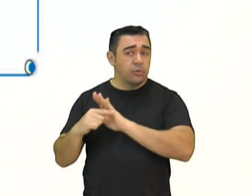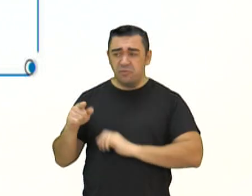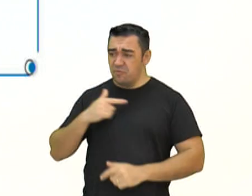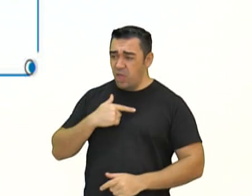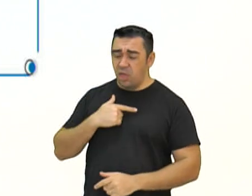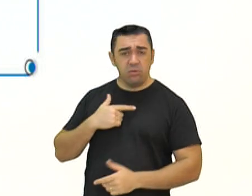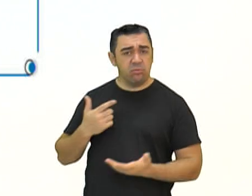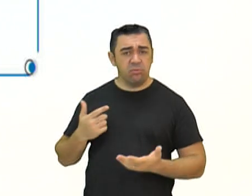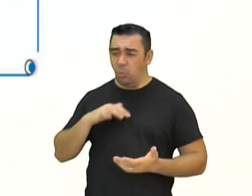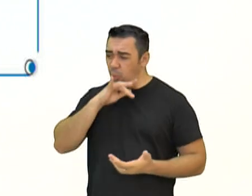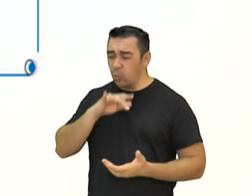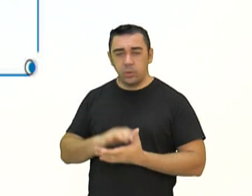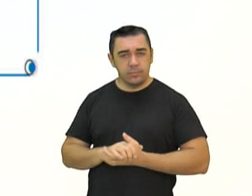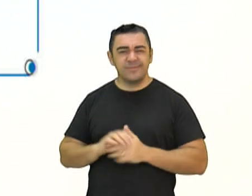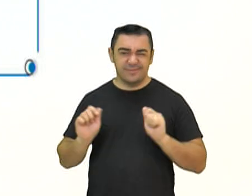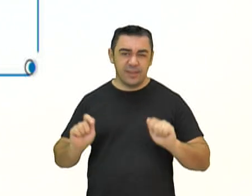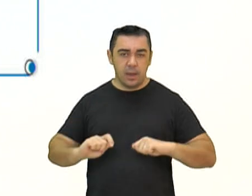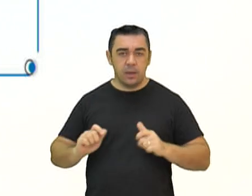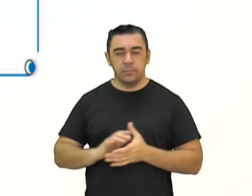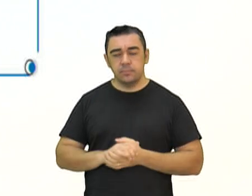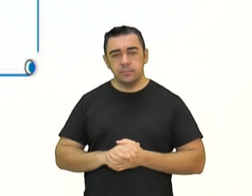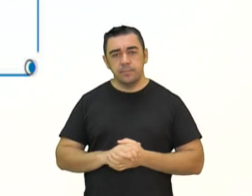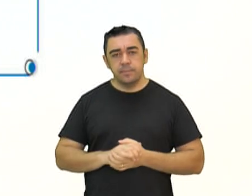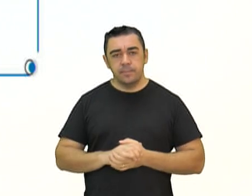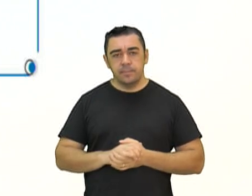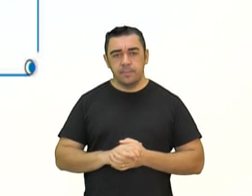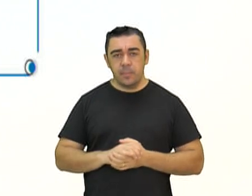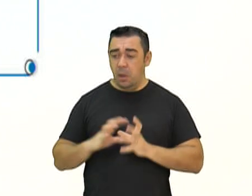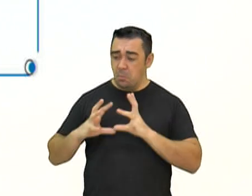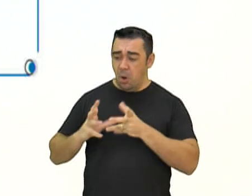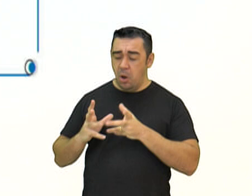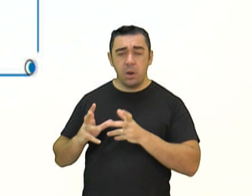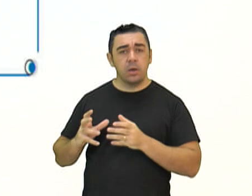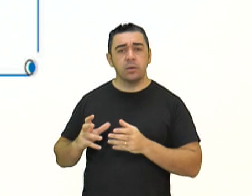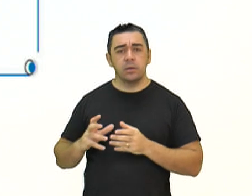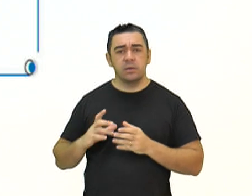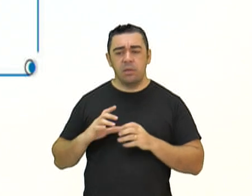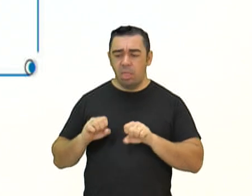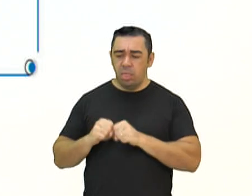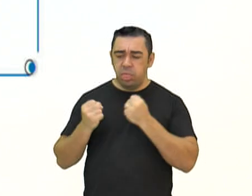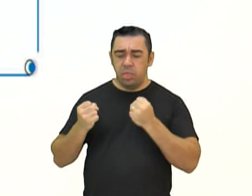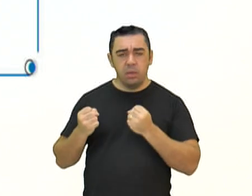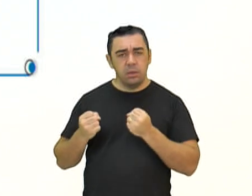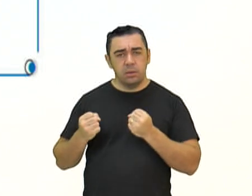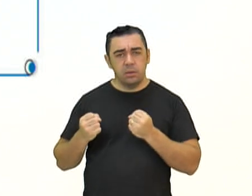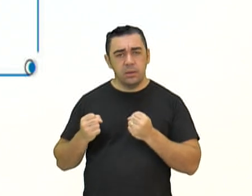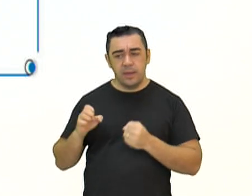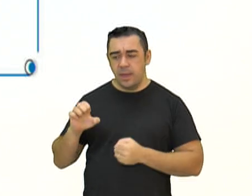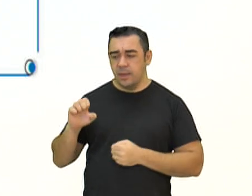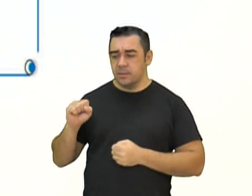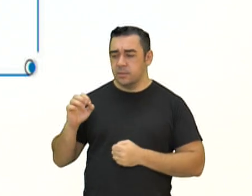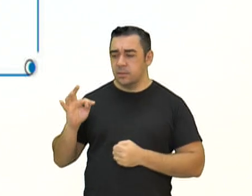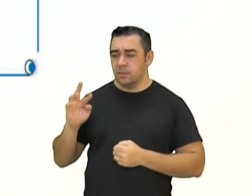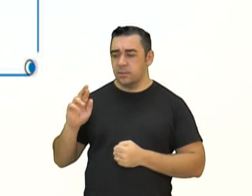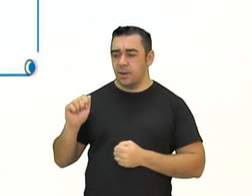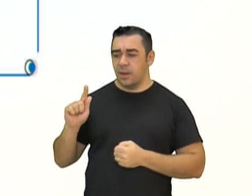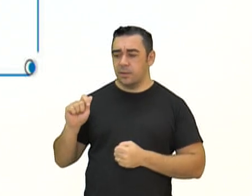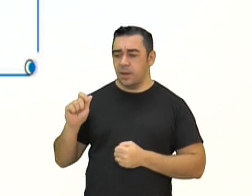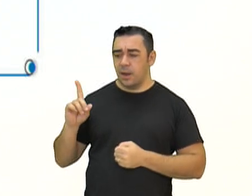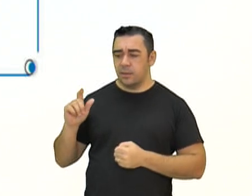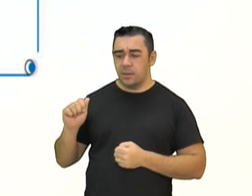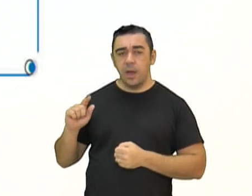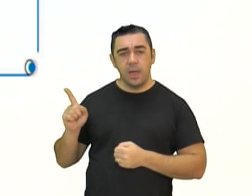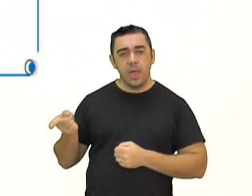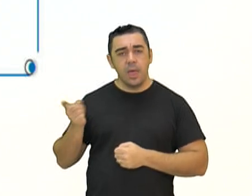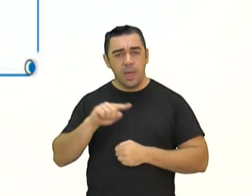negativo, certo? Então eu posso dizer, a bola é estragada, né? Estragada é sim um adjetivo que se refere